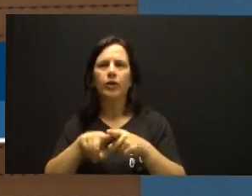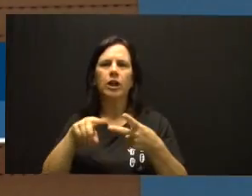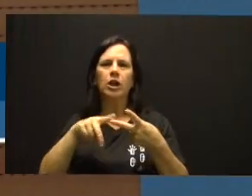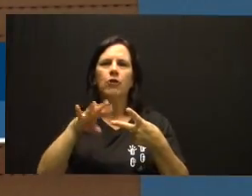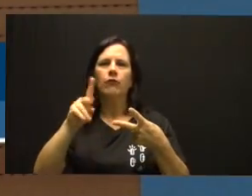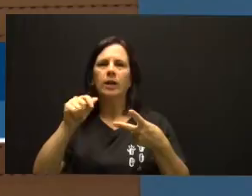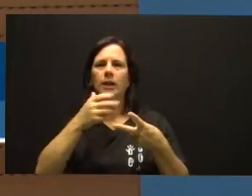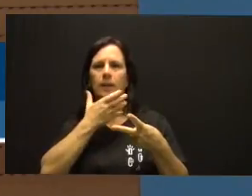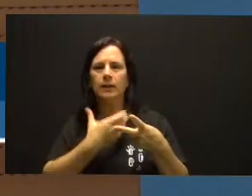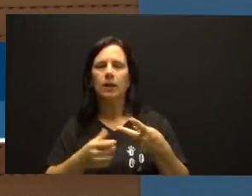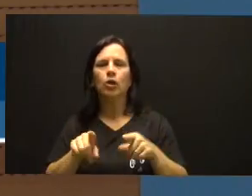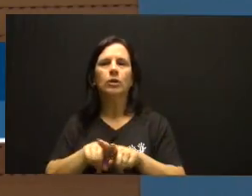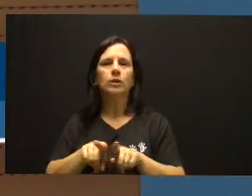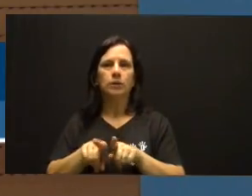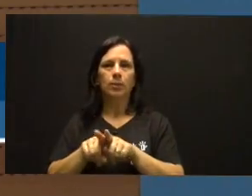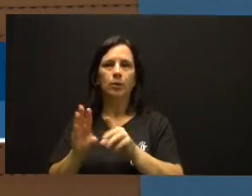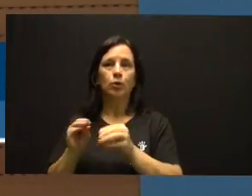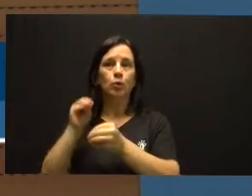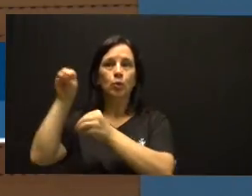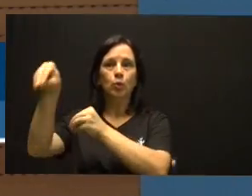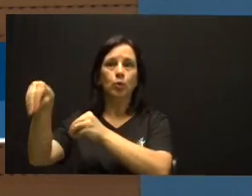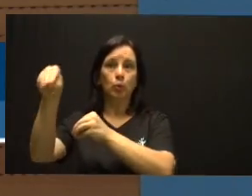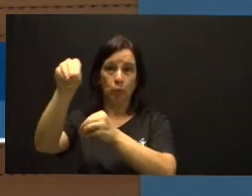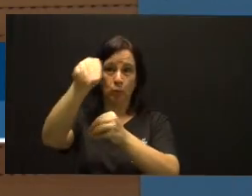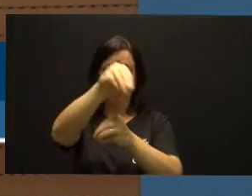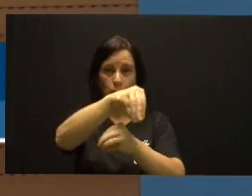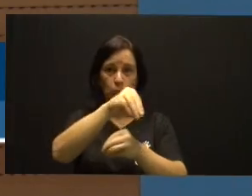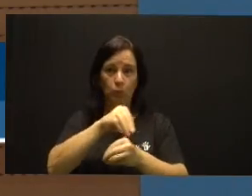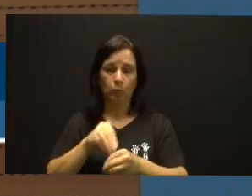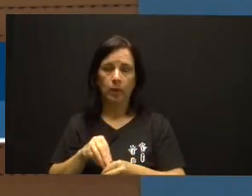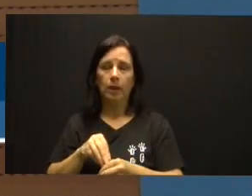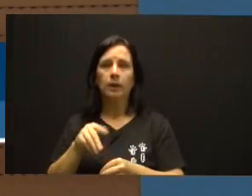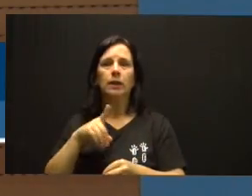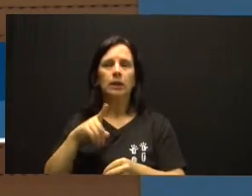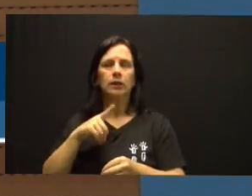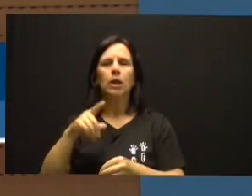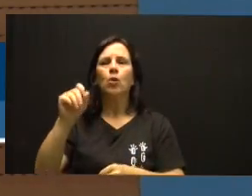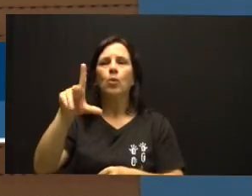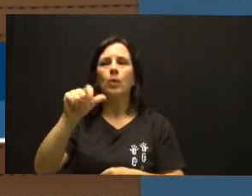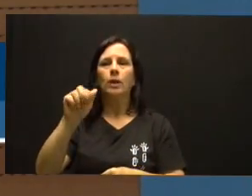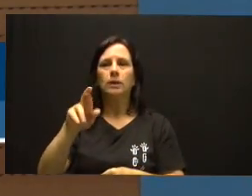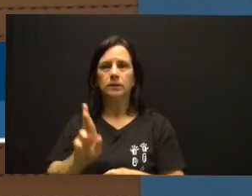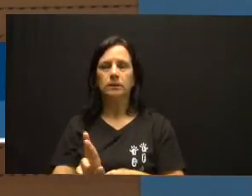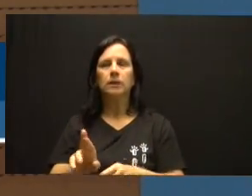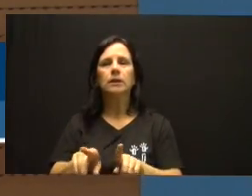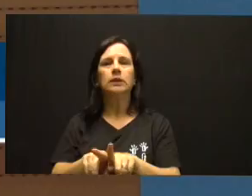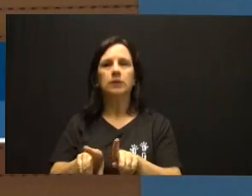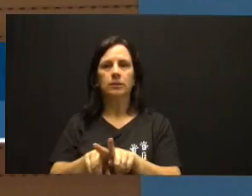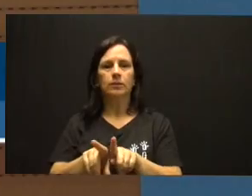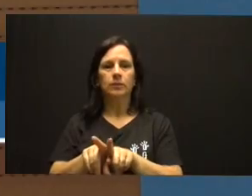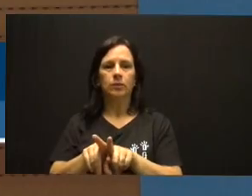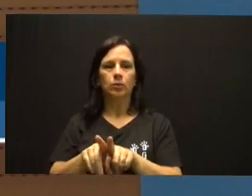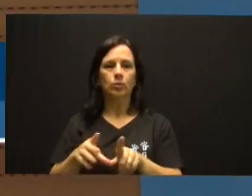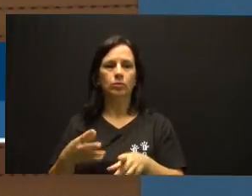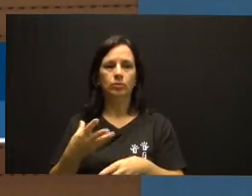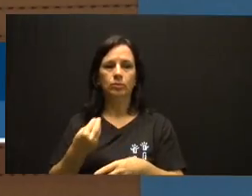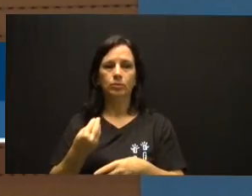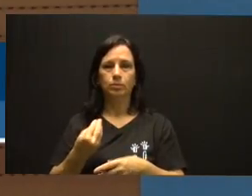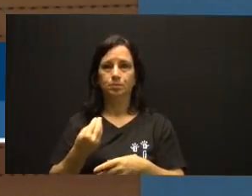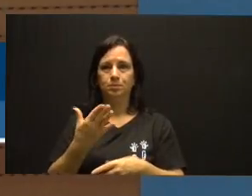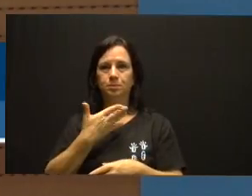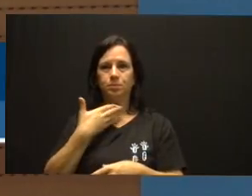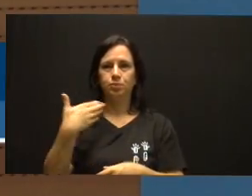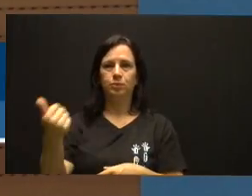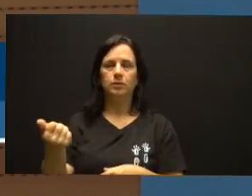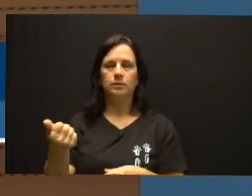também, dentro desses núcleos, algumas áreas de lazer bem reforçadas, eu acho que ia muito, muito